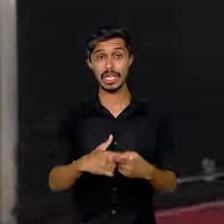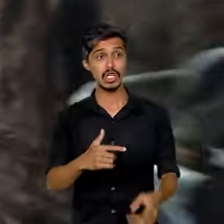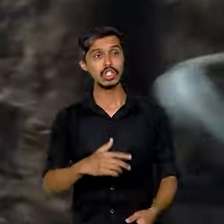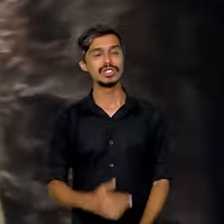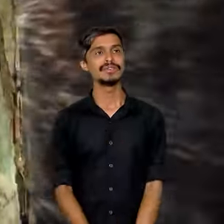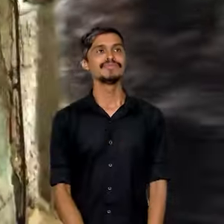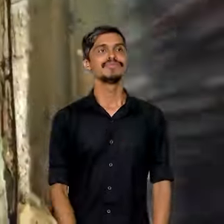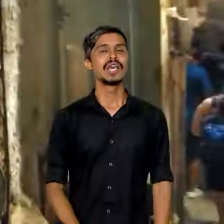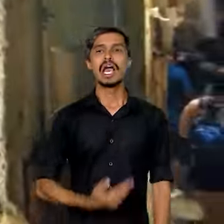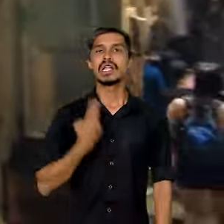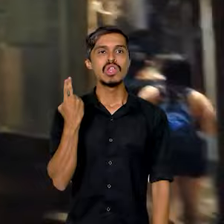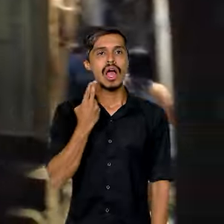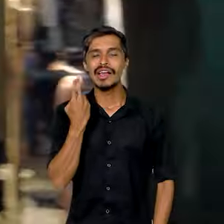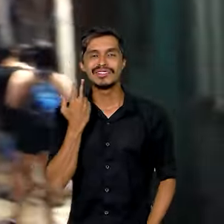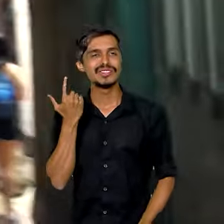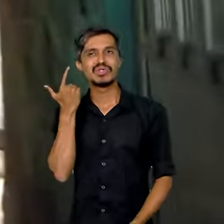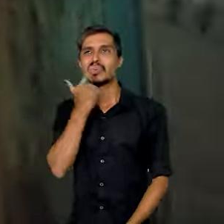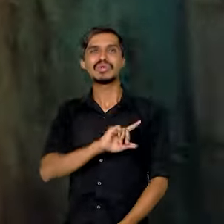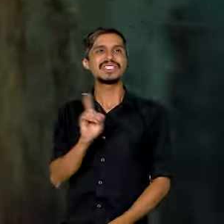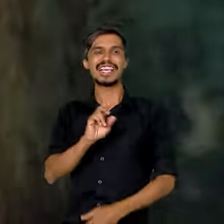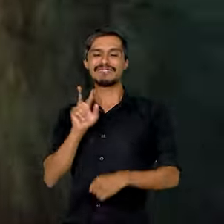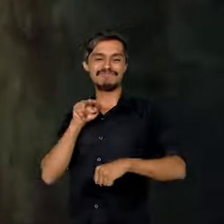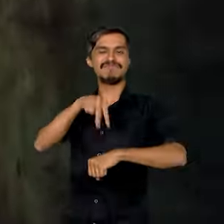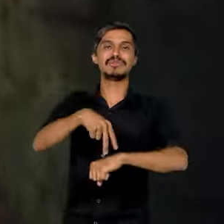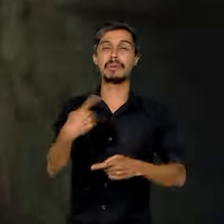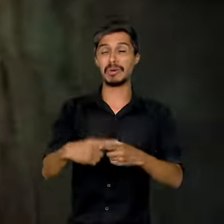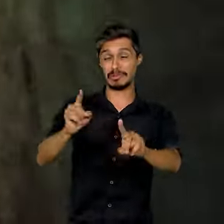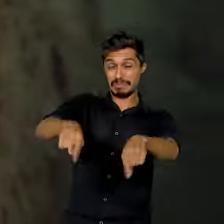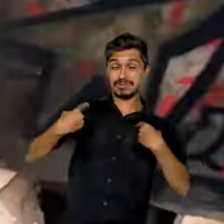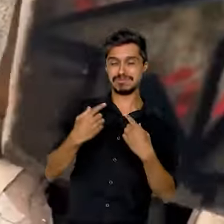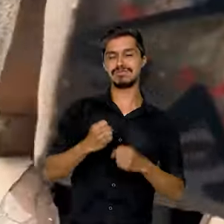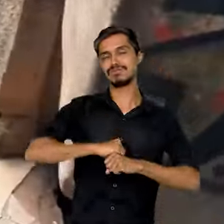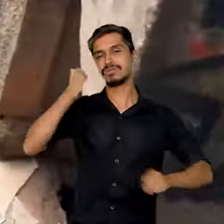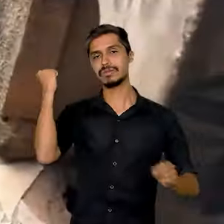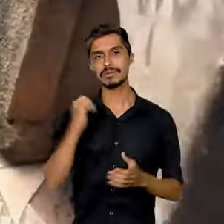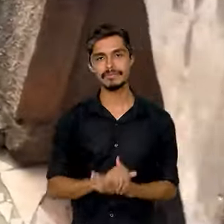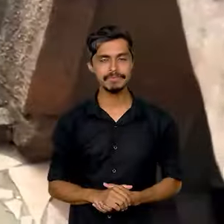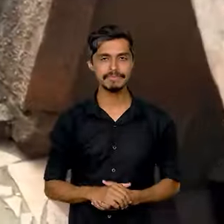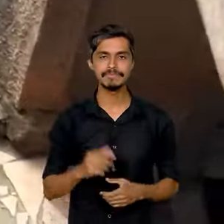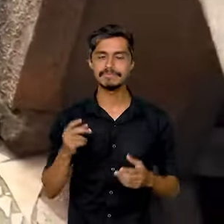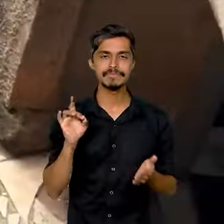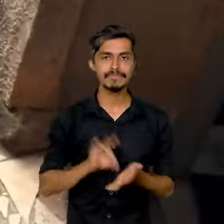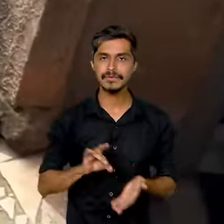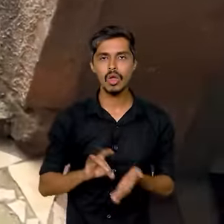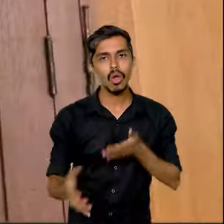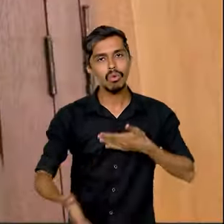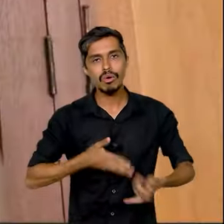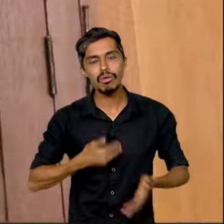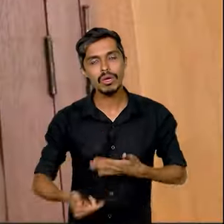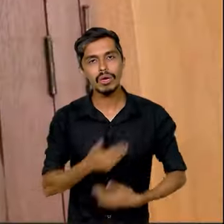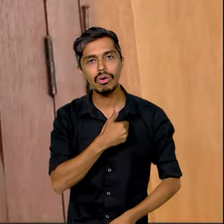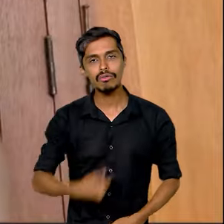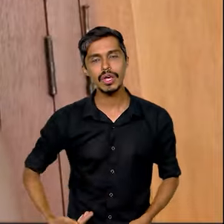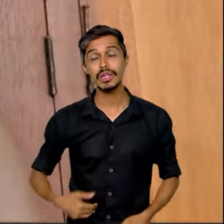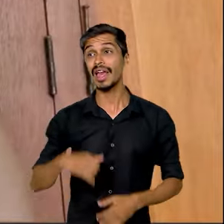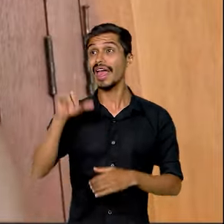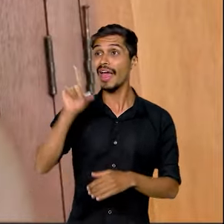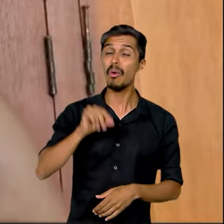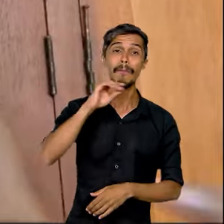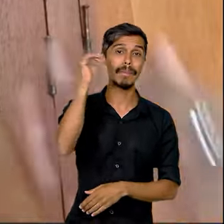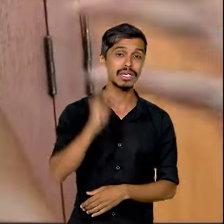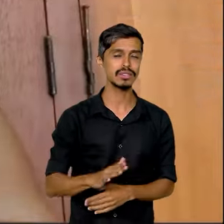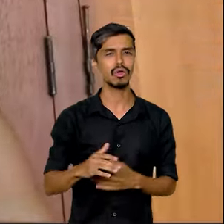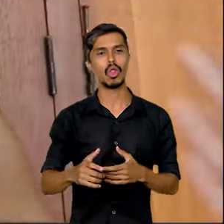se erguer diante de ataques desse tamanho. É qualquer governo, é o Brasil, onde tiver racismo vai